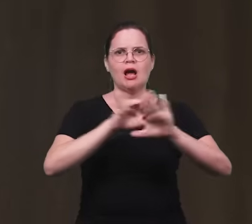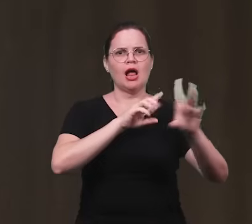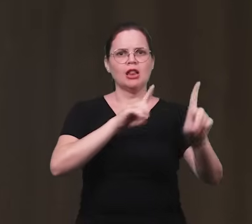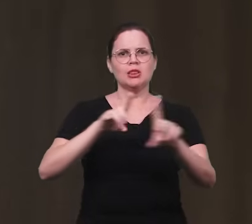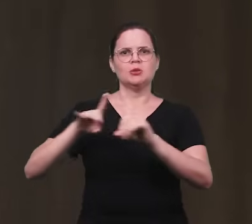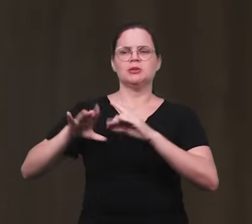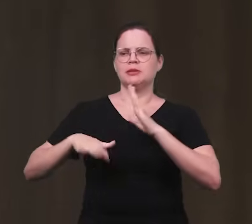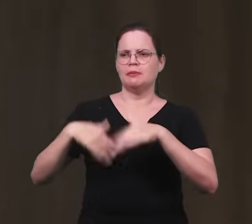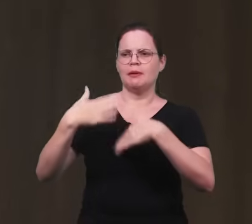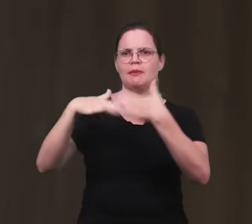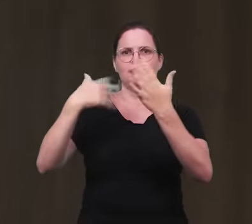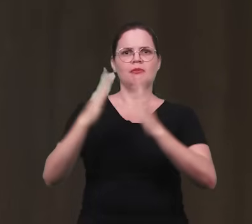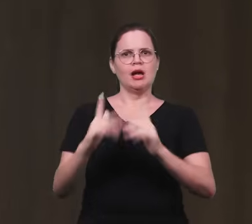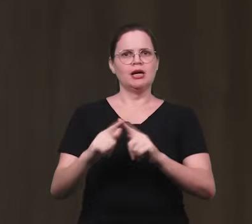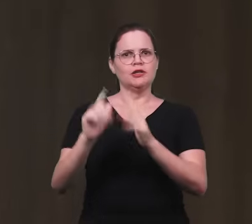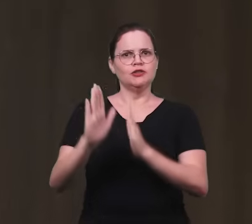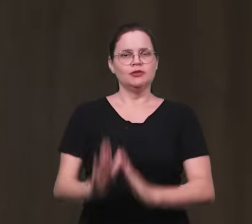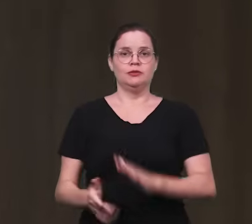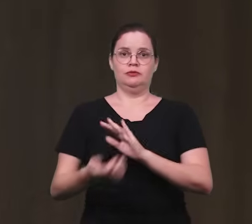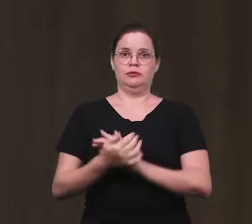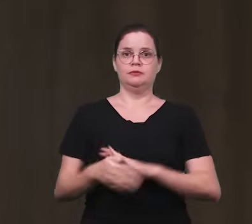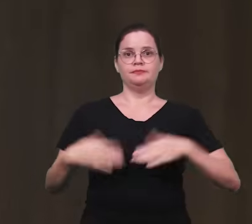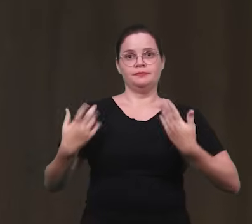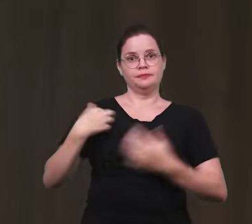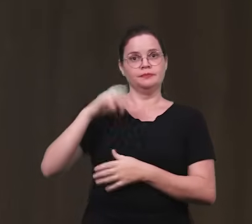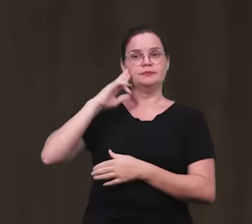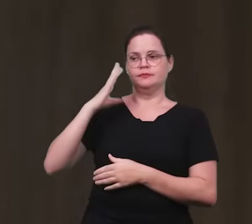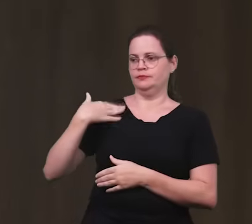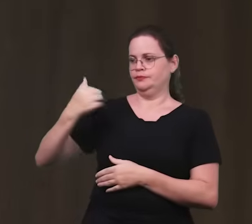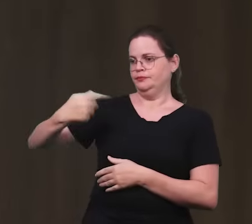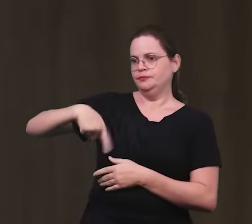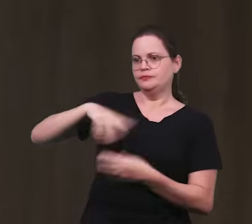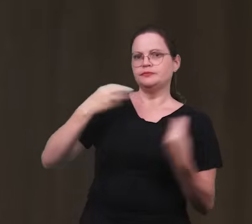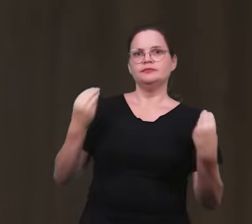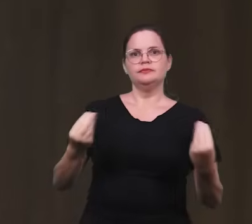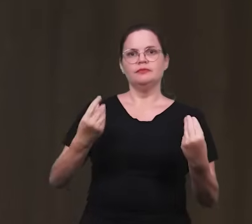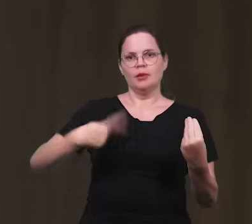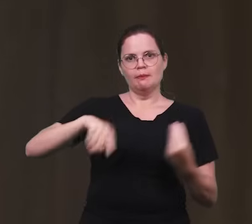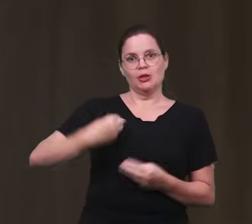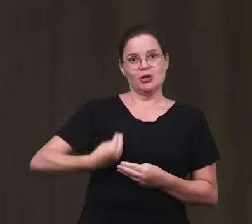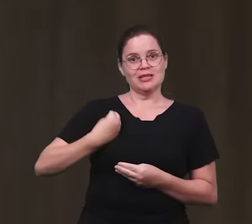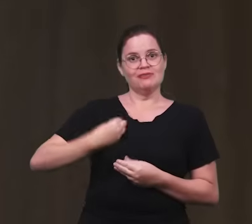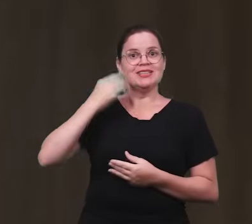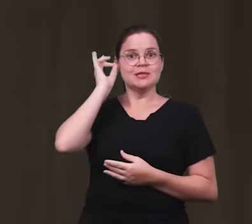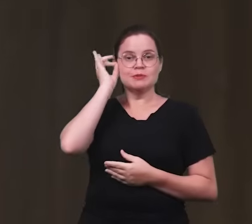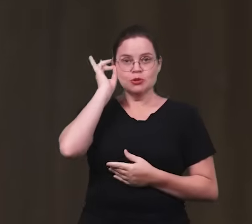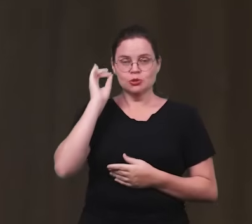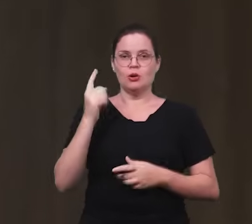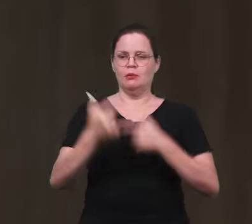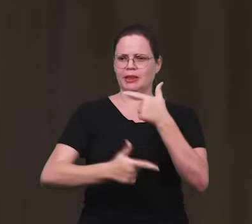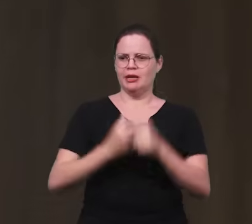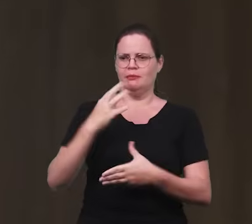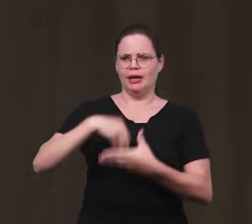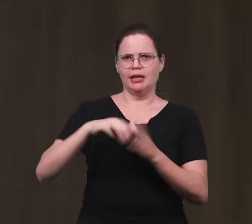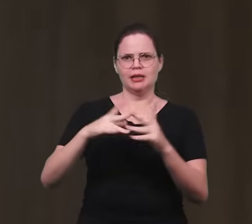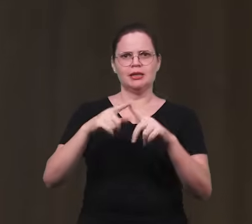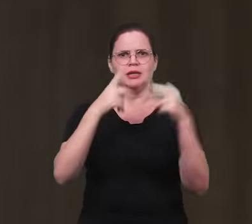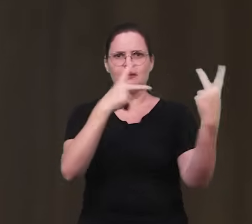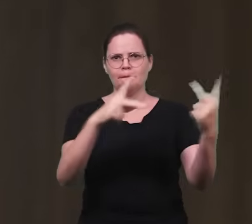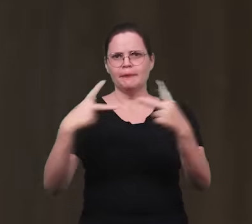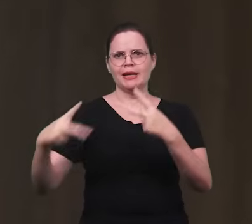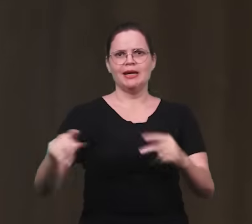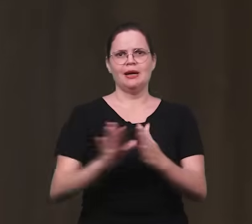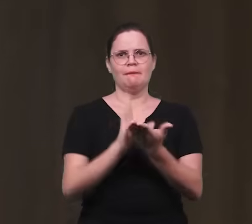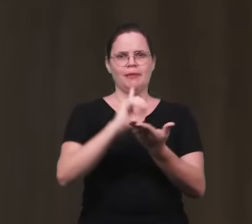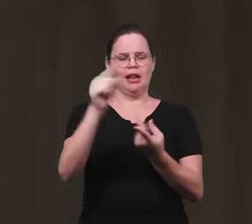o nosso braço para o serviço espiritual, para o trabalho da obra de Deus, em pregar o Evangelho,